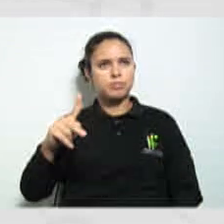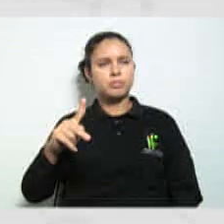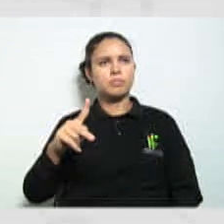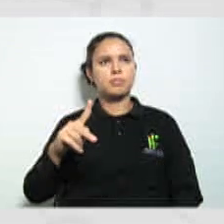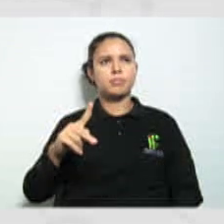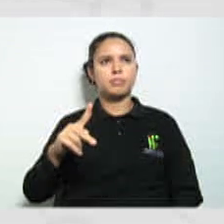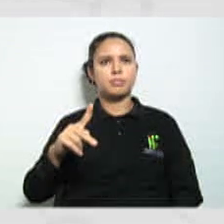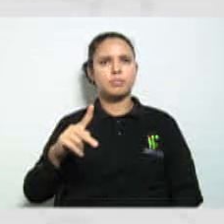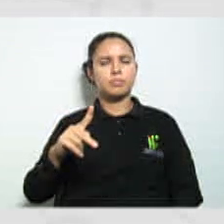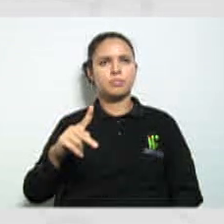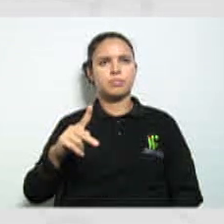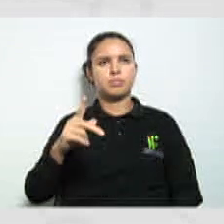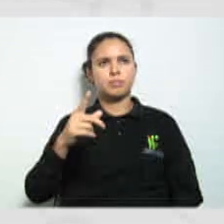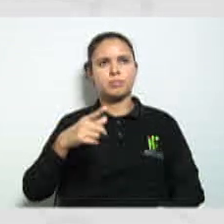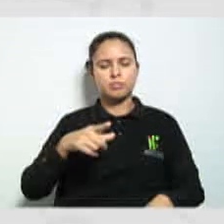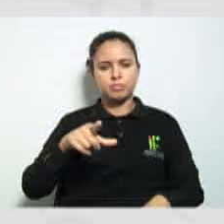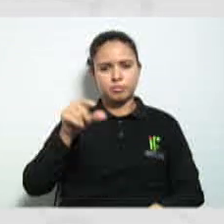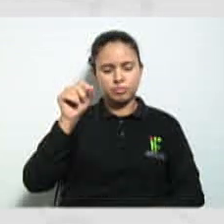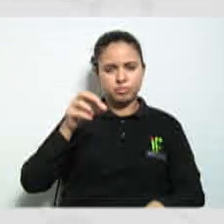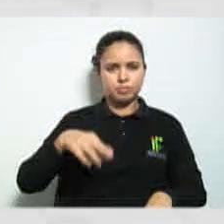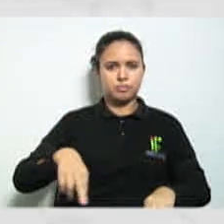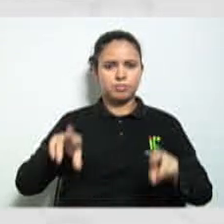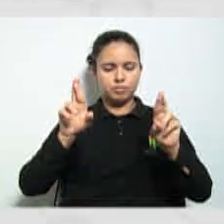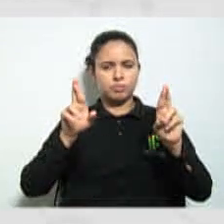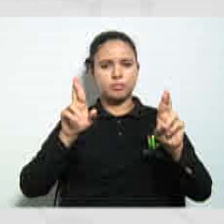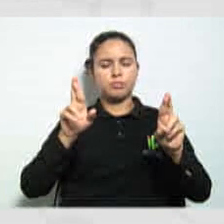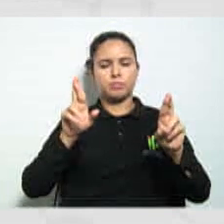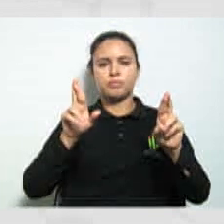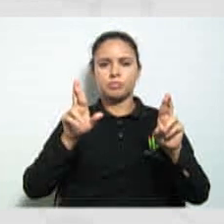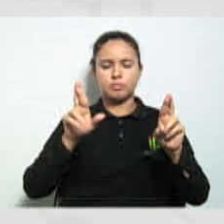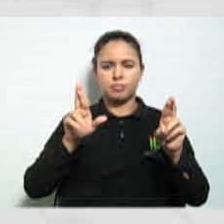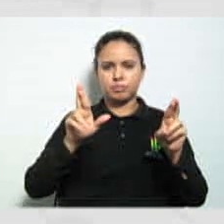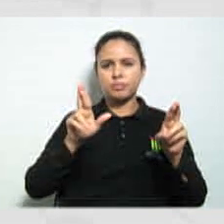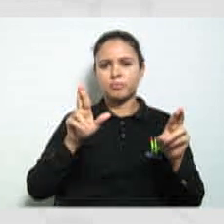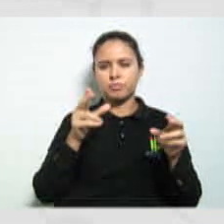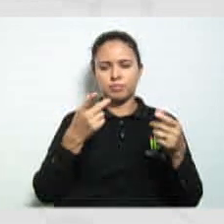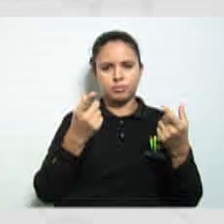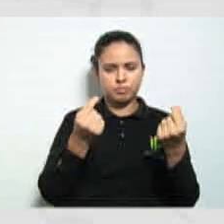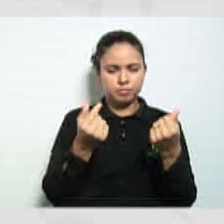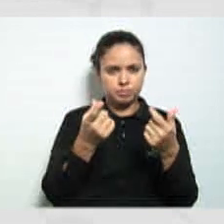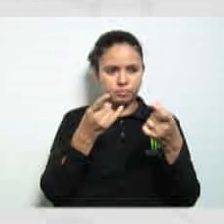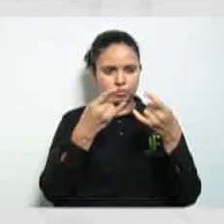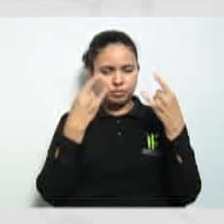cooperativas optantes pelo lucro real.